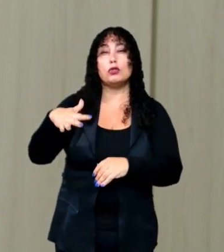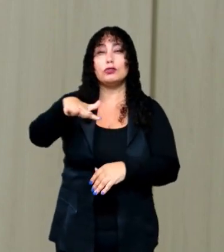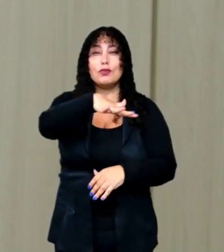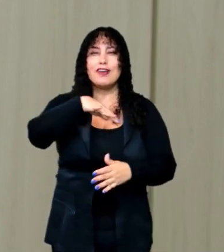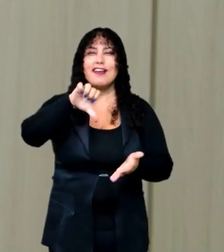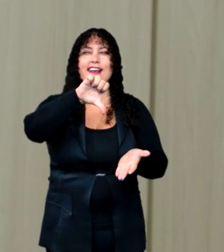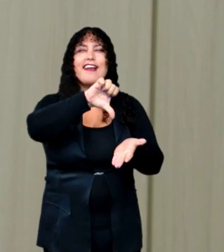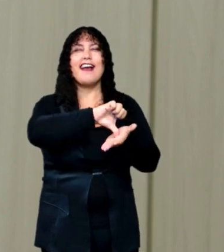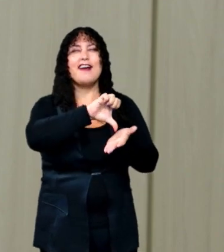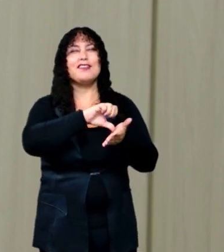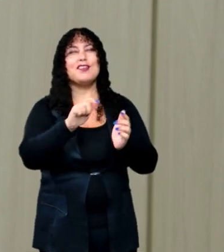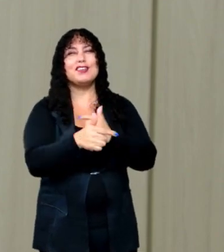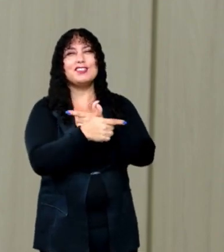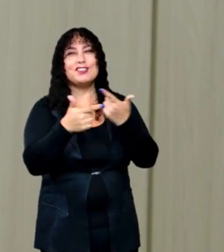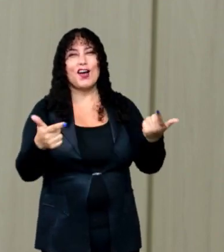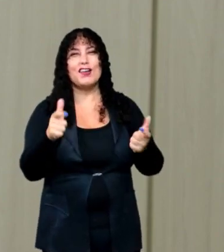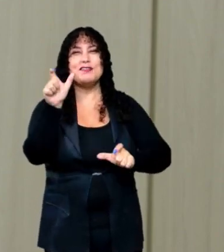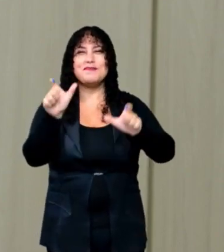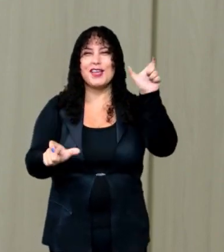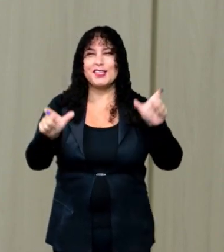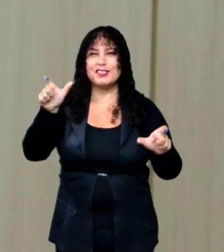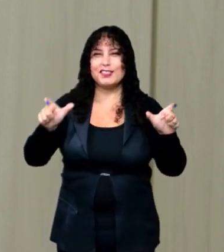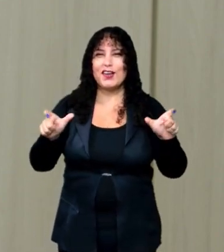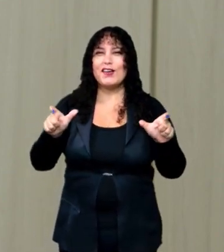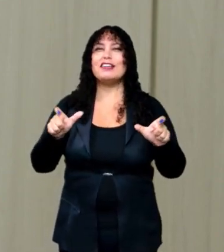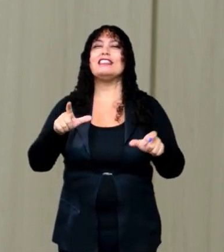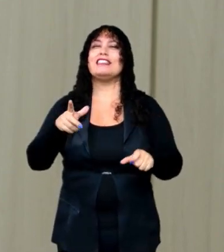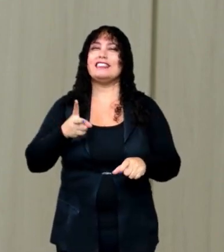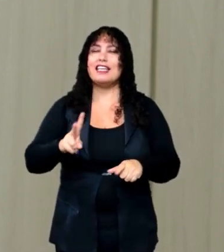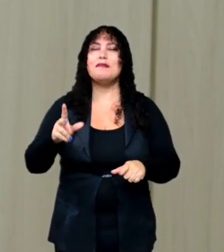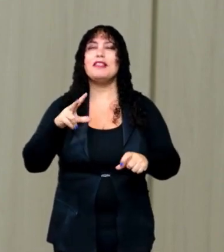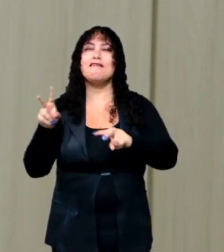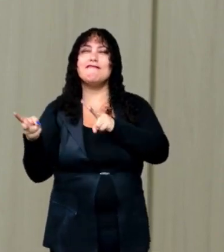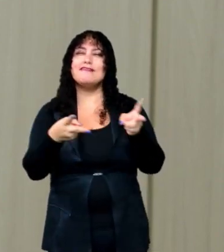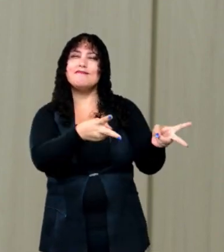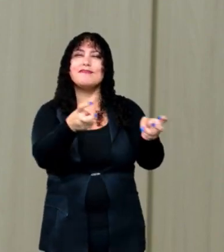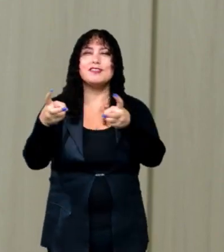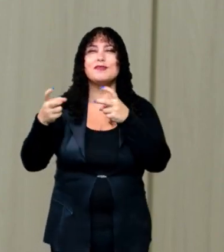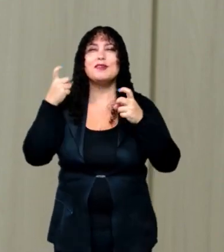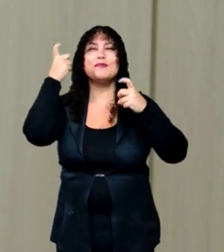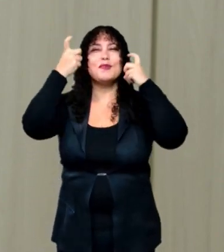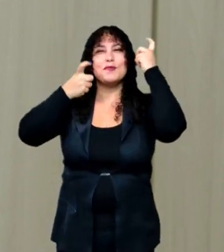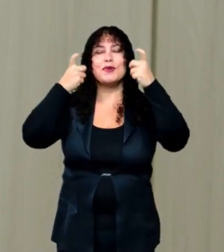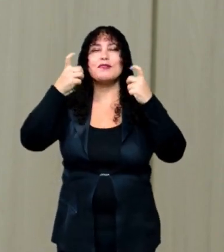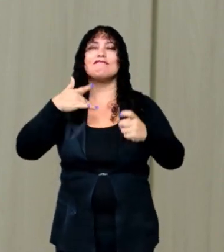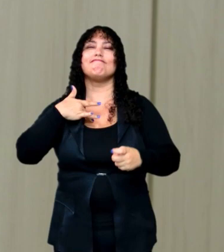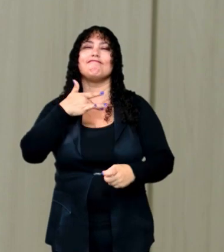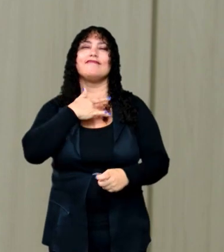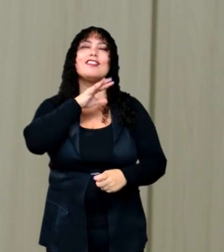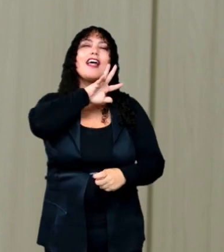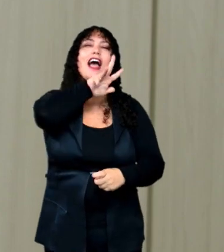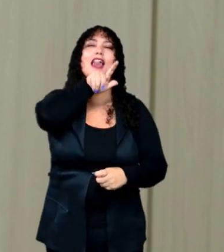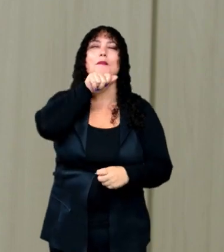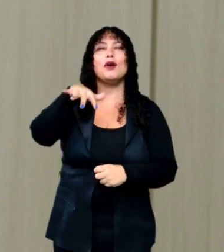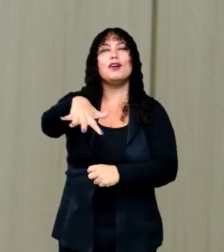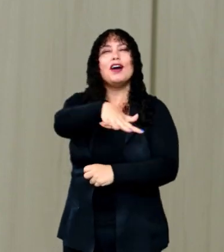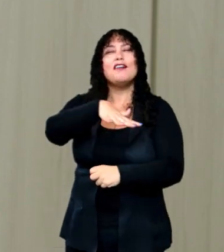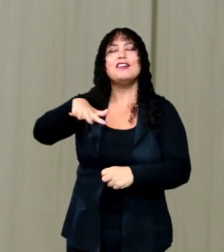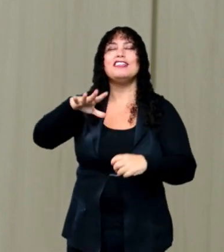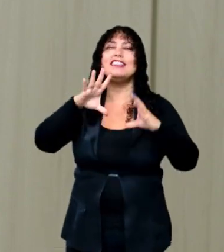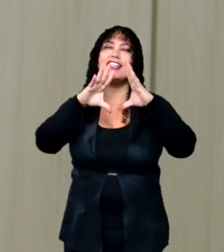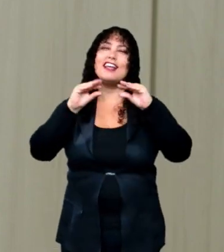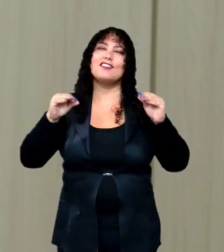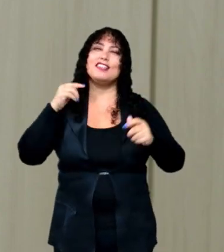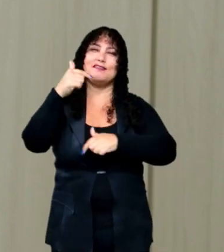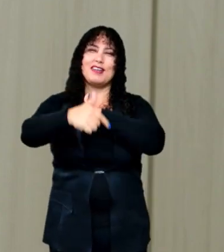assim, ele deu muita sorte de ter pessoas que sempre tiveram esse olhar e preocupação com o bem-estar animal. Então, é um ambiente muito tranquilo de